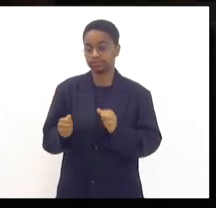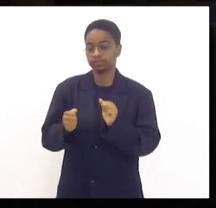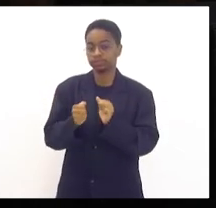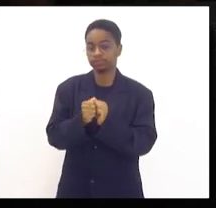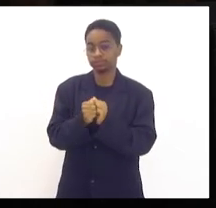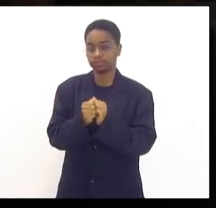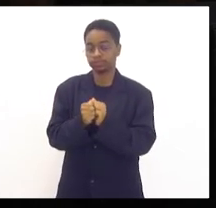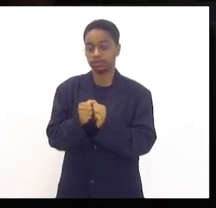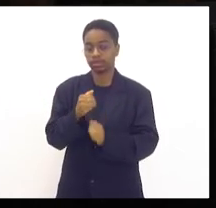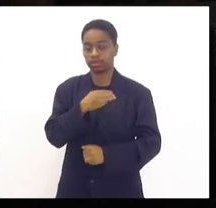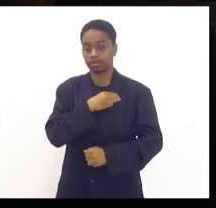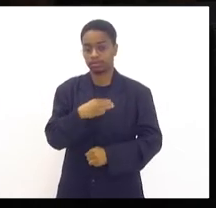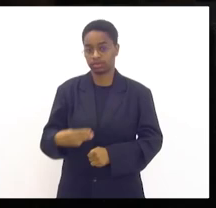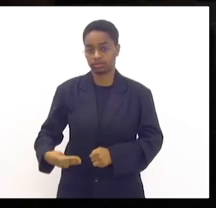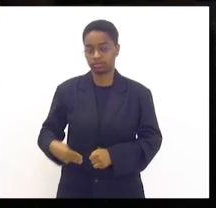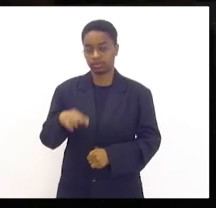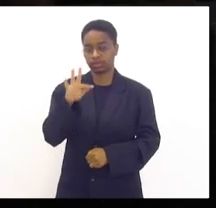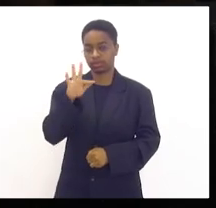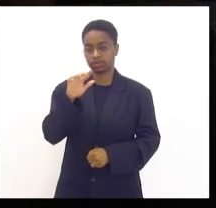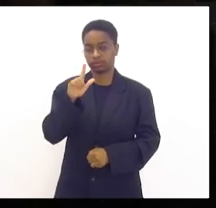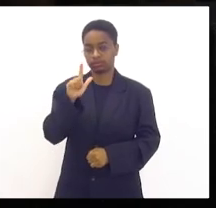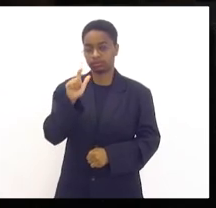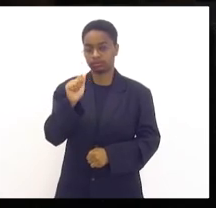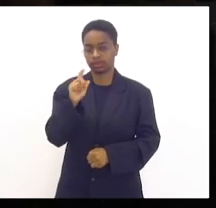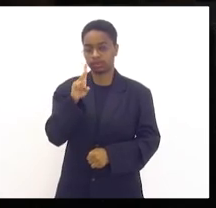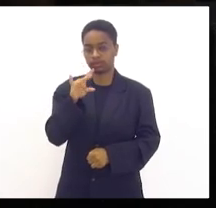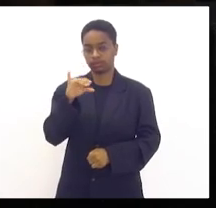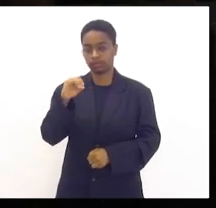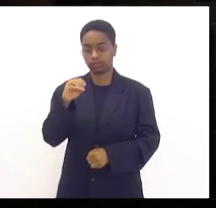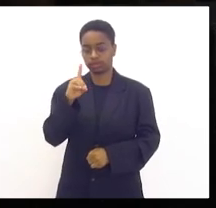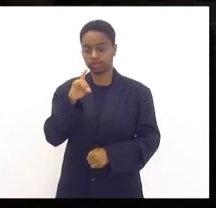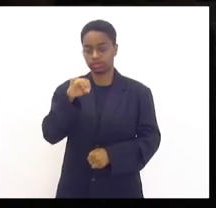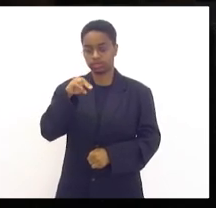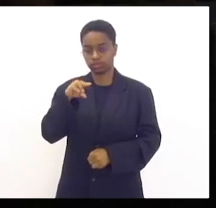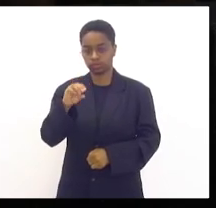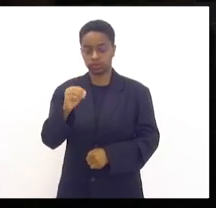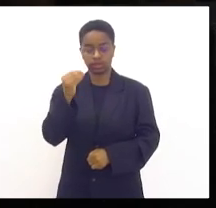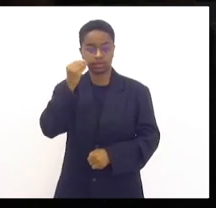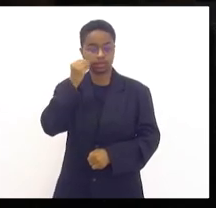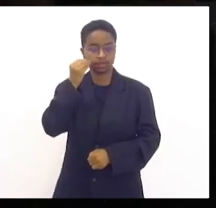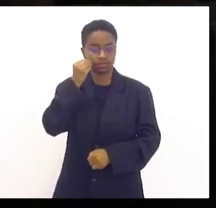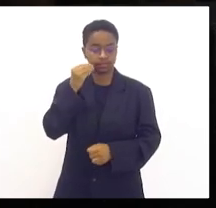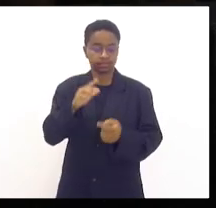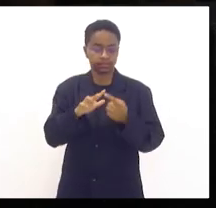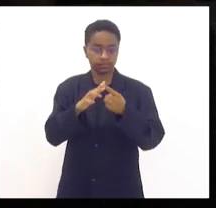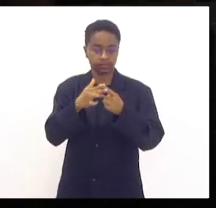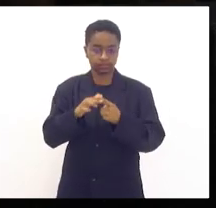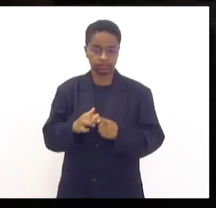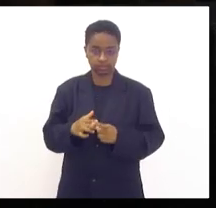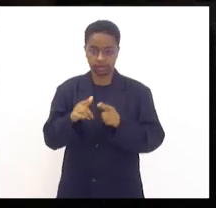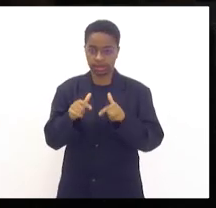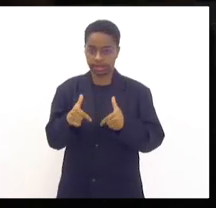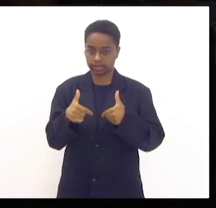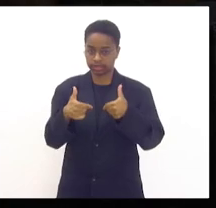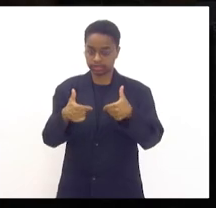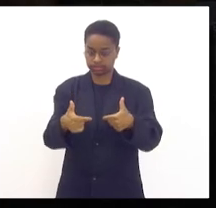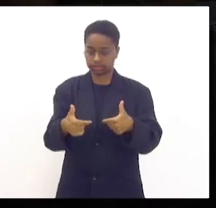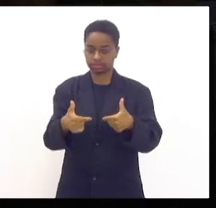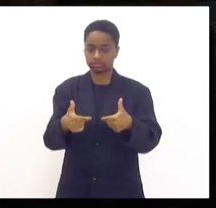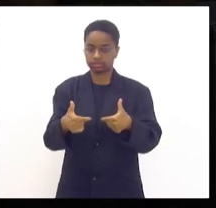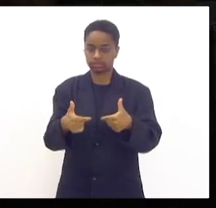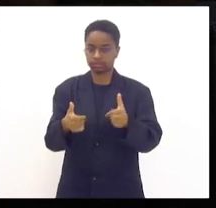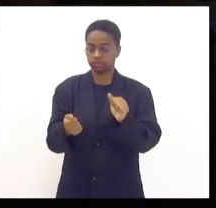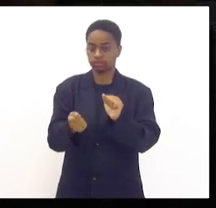ministro Flávio Dino, para consertar uma ação, deputado Carlos Mink, com a